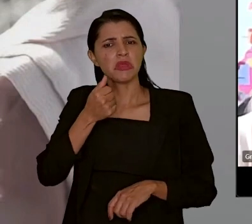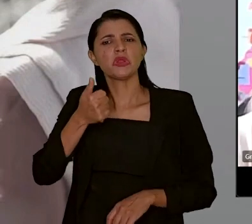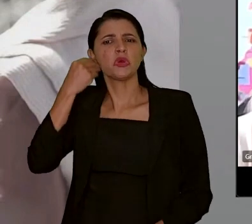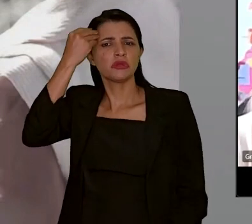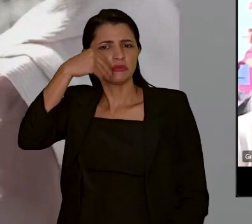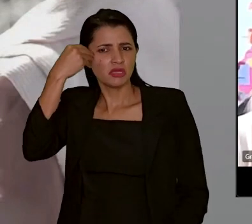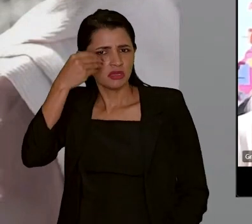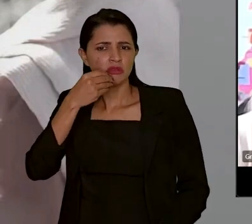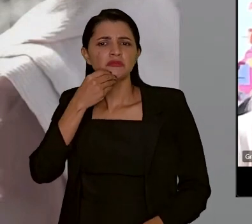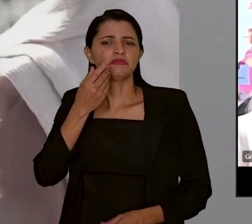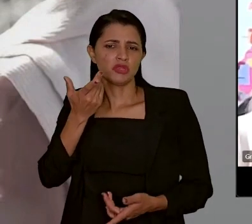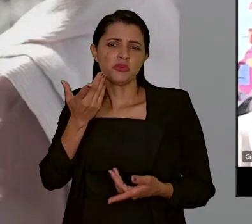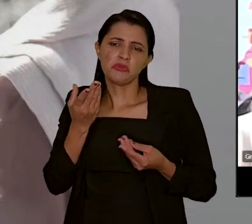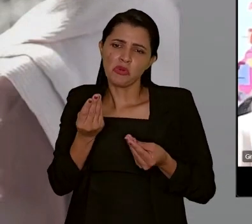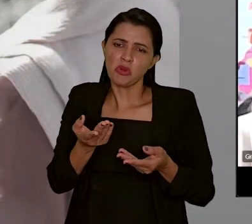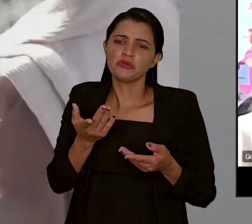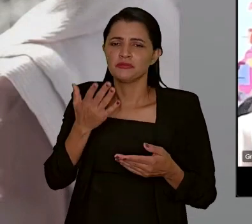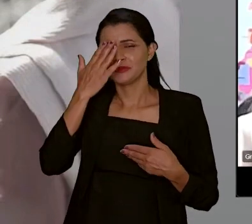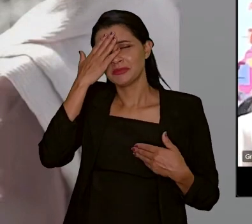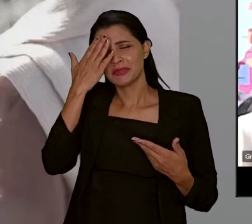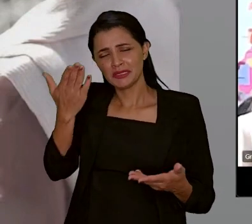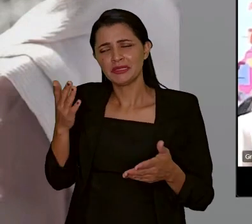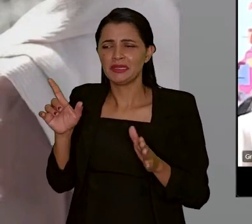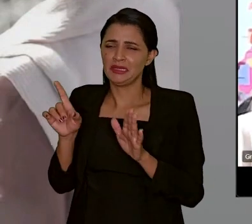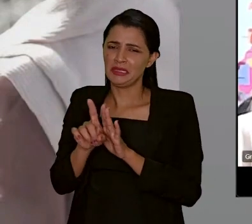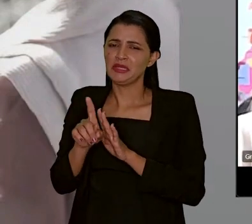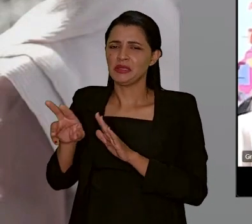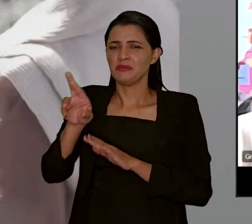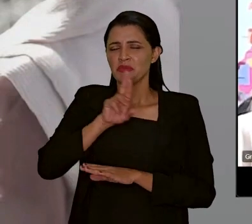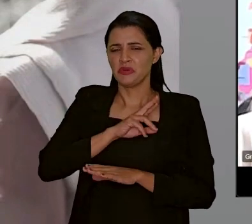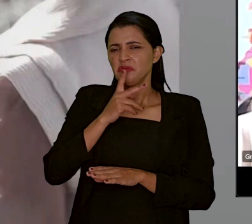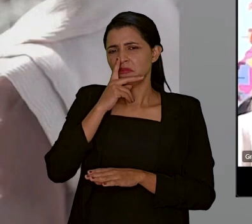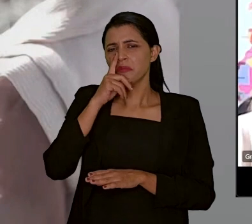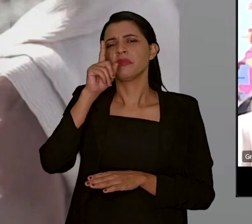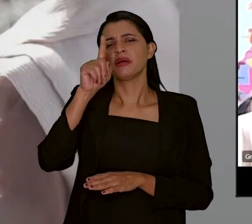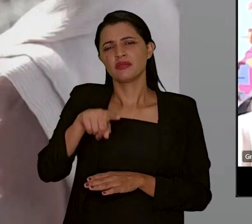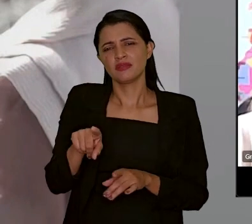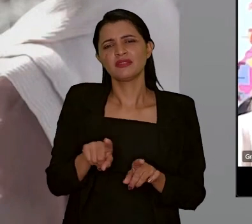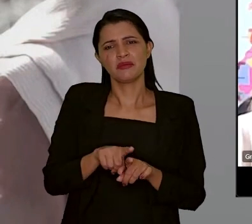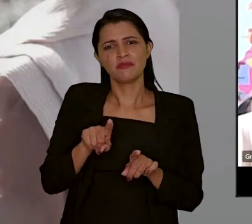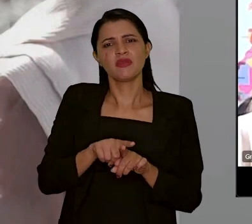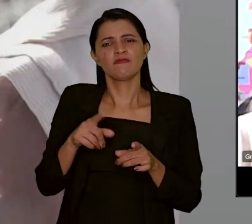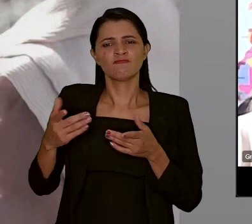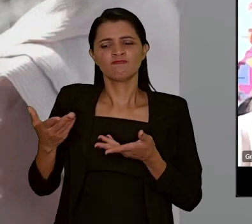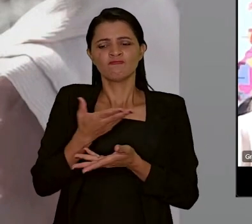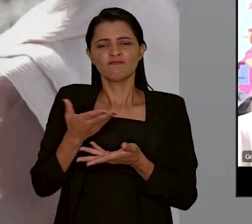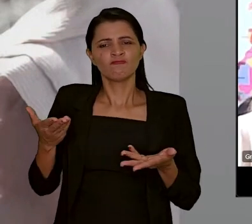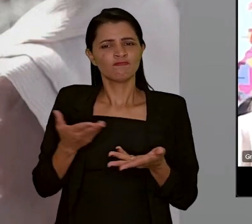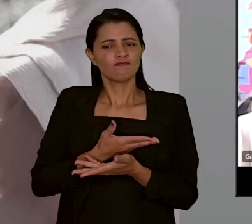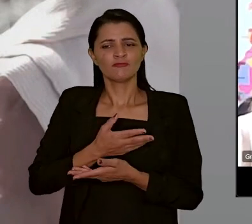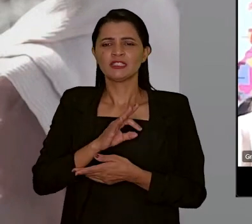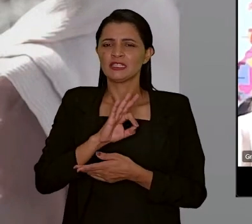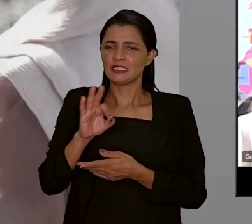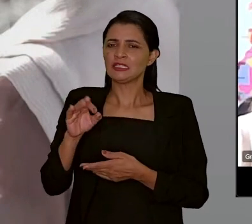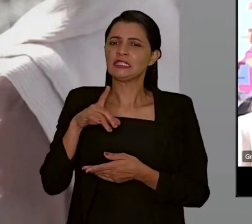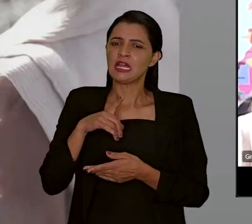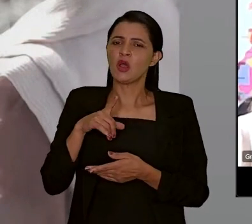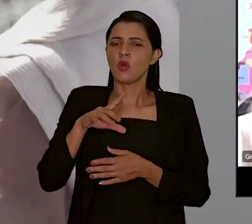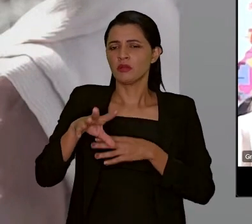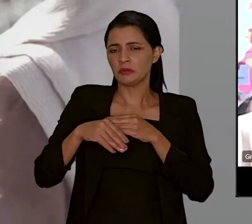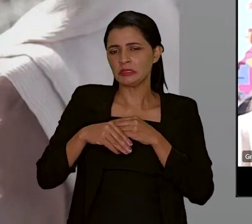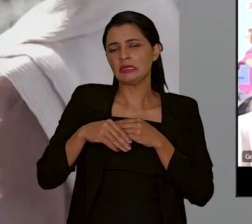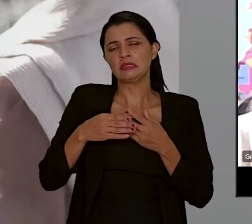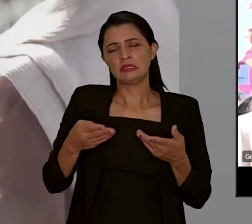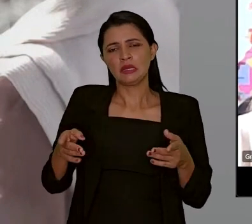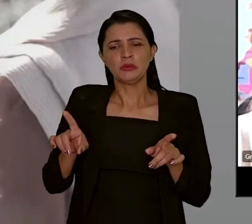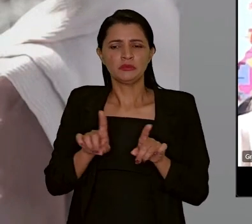isso. Eu agradeço muito a pergunta e me parece que a questão, a indagação e as considerações, e